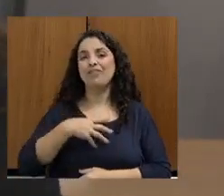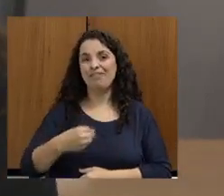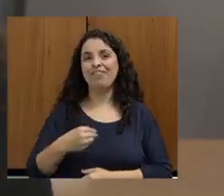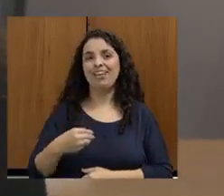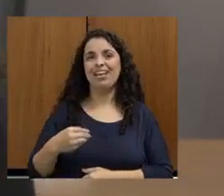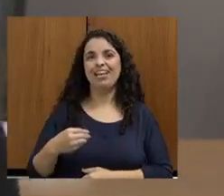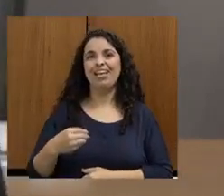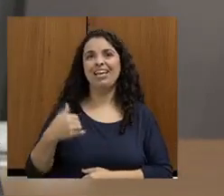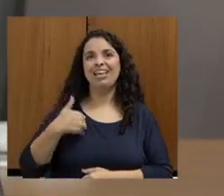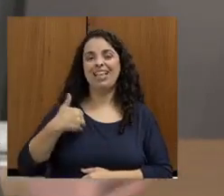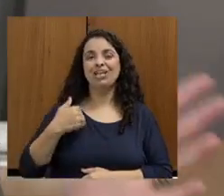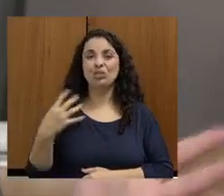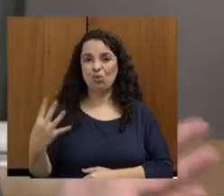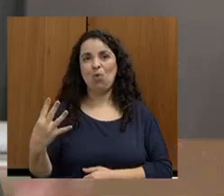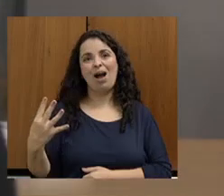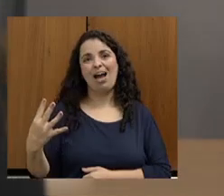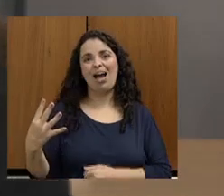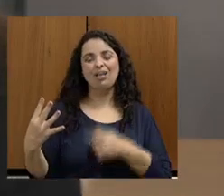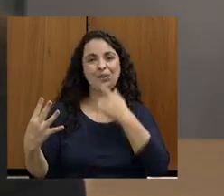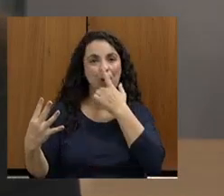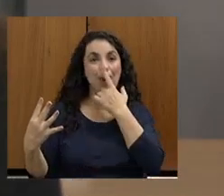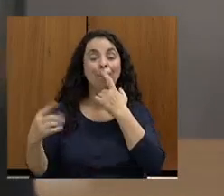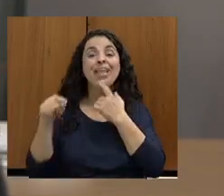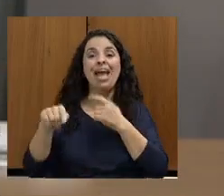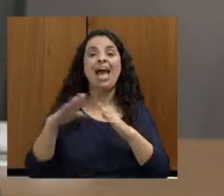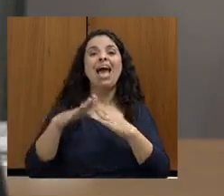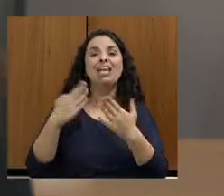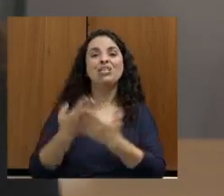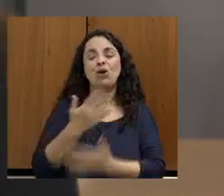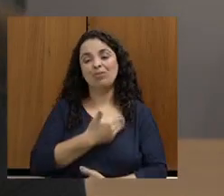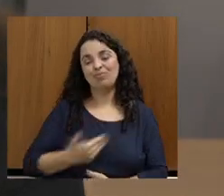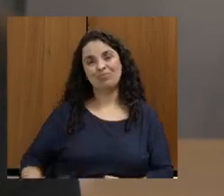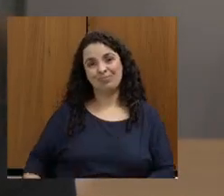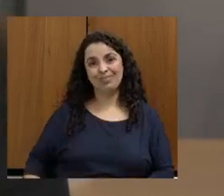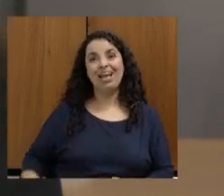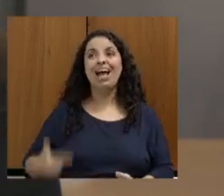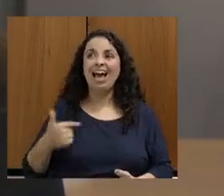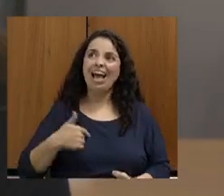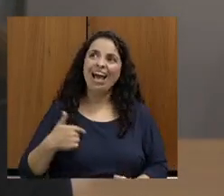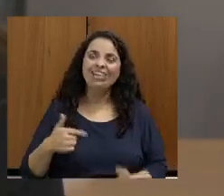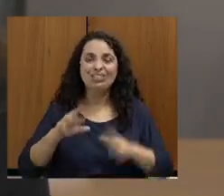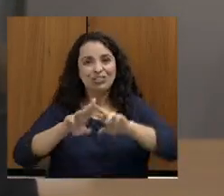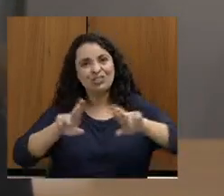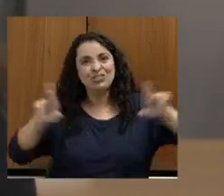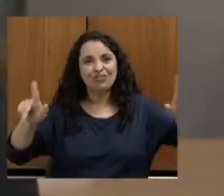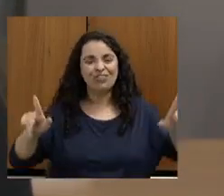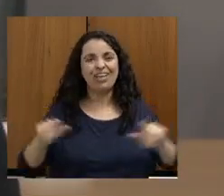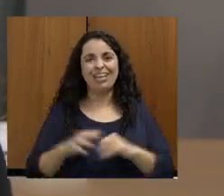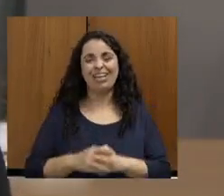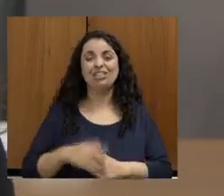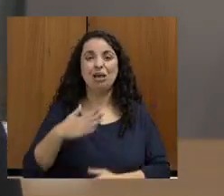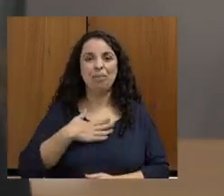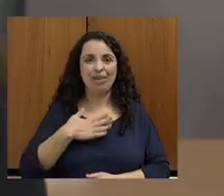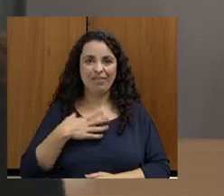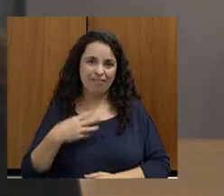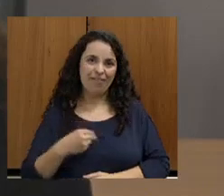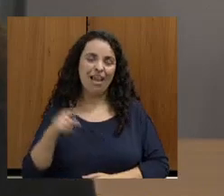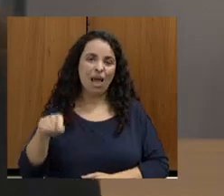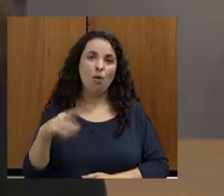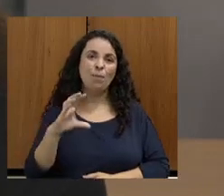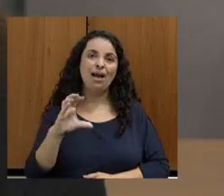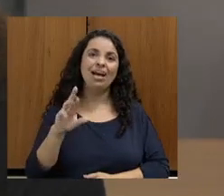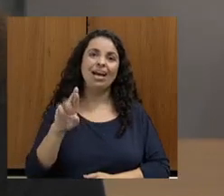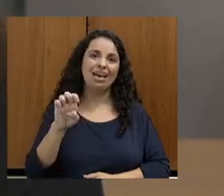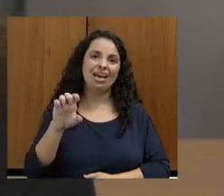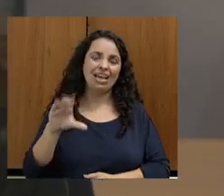que a escola pública não é igual o doutor Estevam falou, é diferença de realidade. A minha menina está em uma creche, ela fica de sete horas da manhã